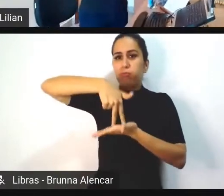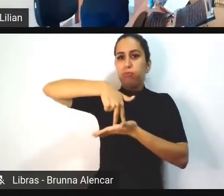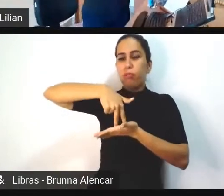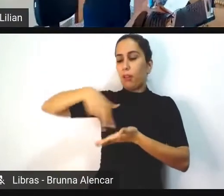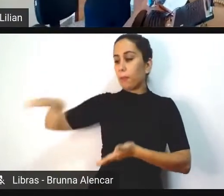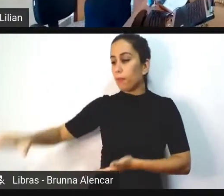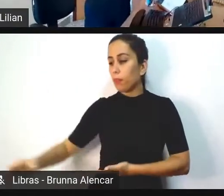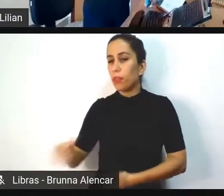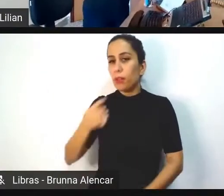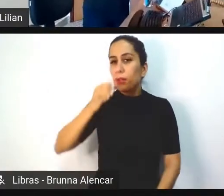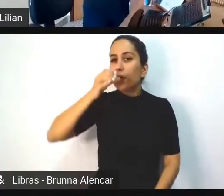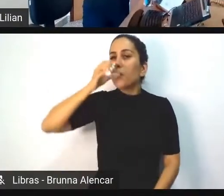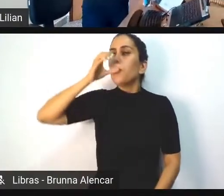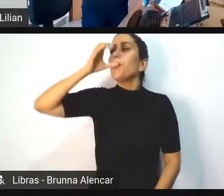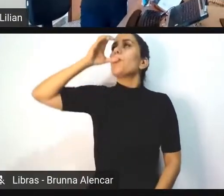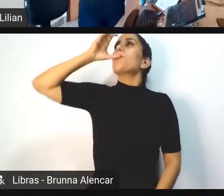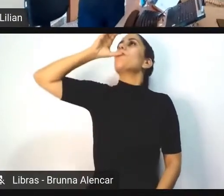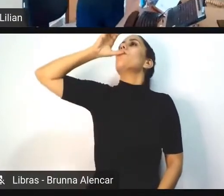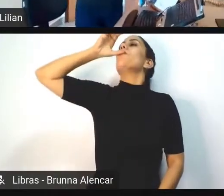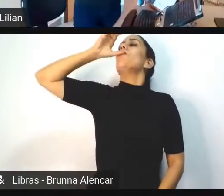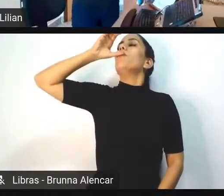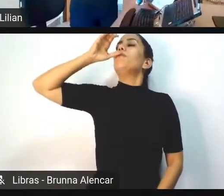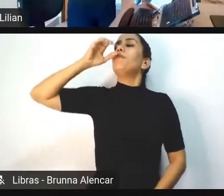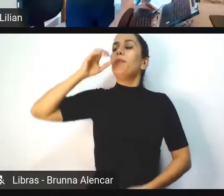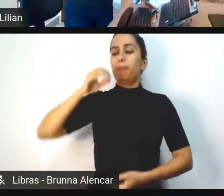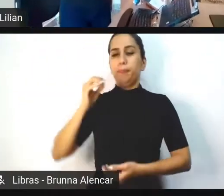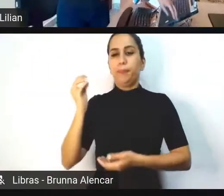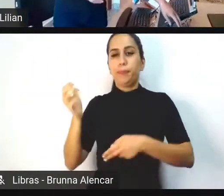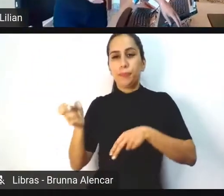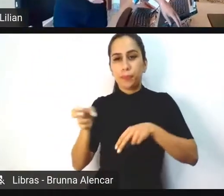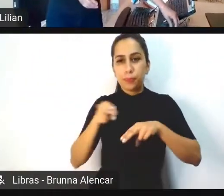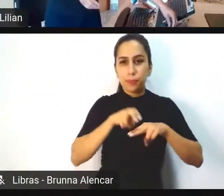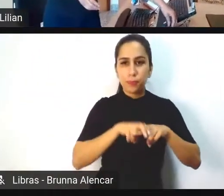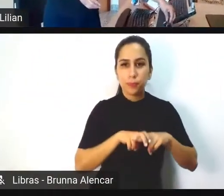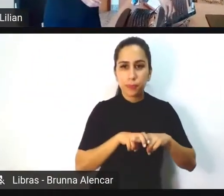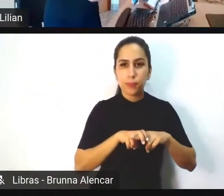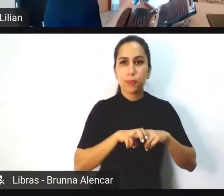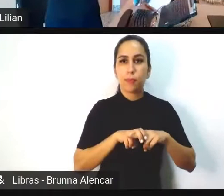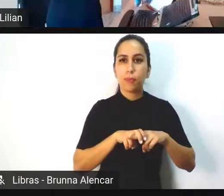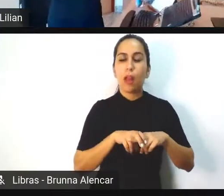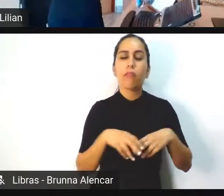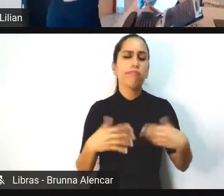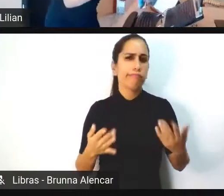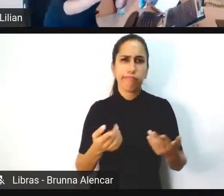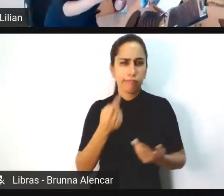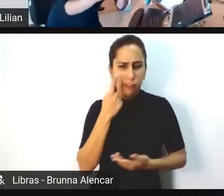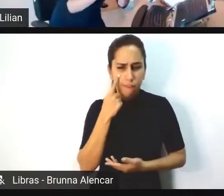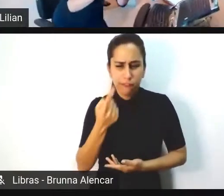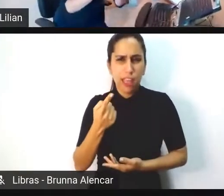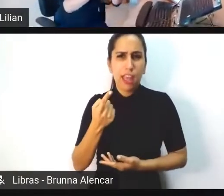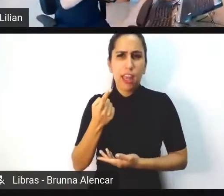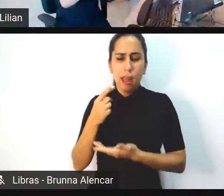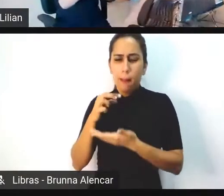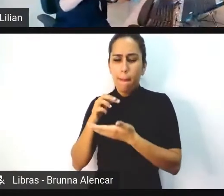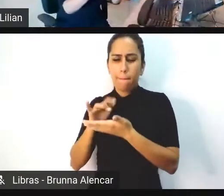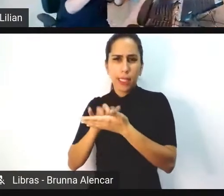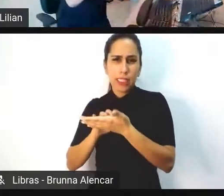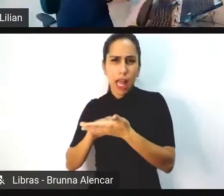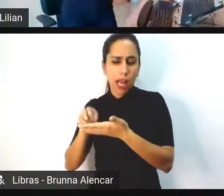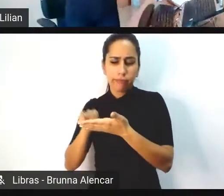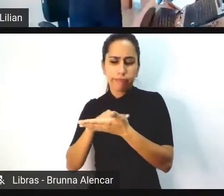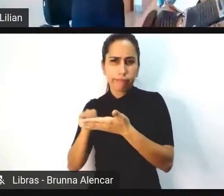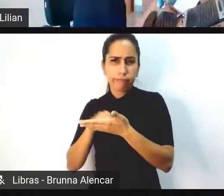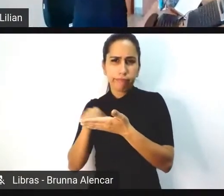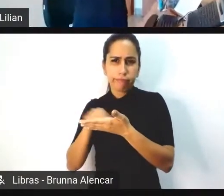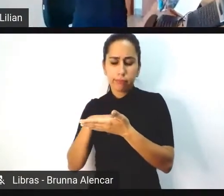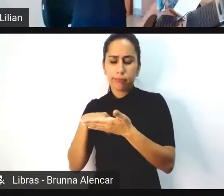em pé. Se eu tenho que olhar uma mensagem, eu, ao invés de estar aqui sentada, eu